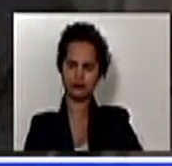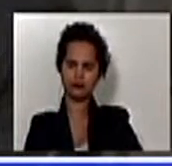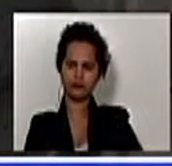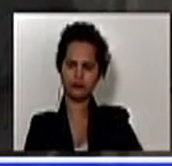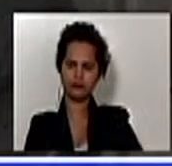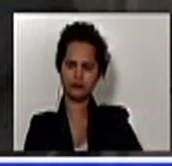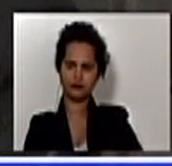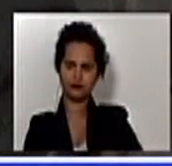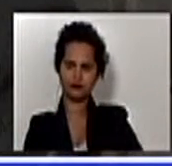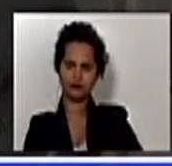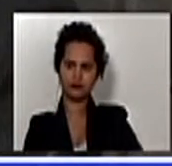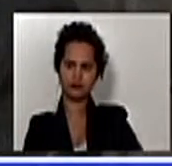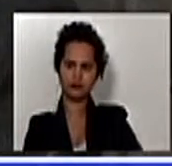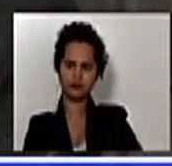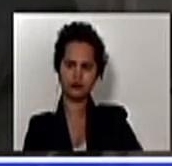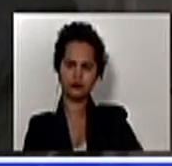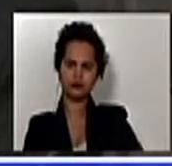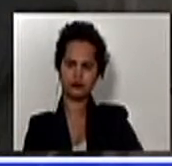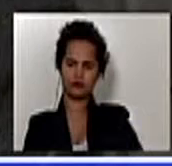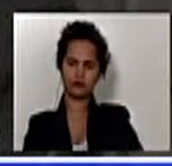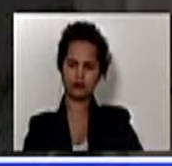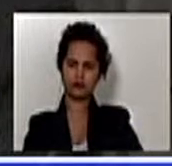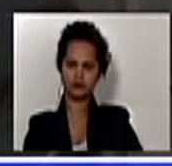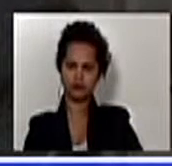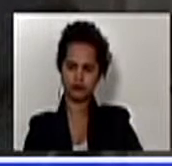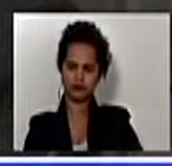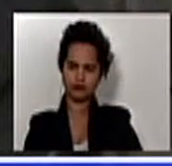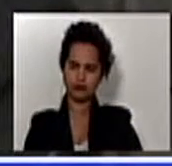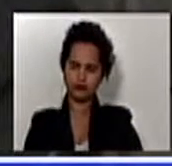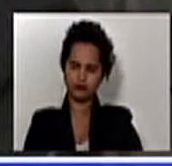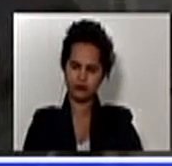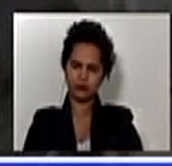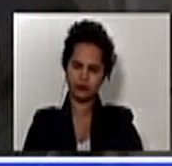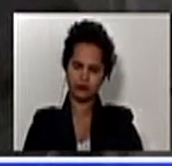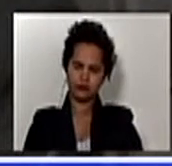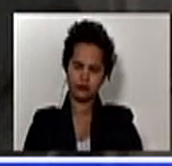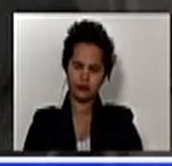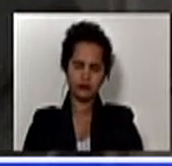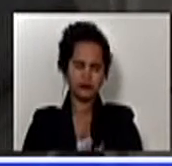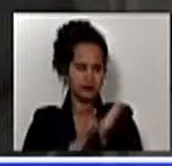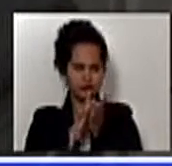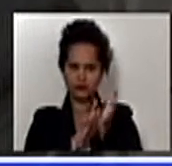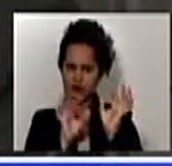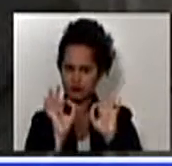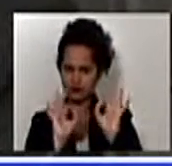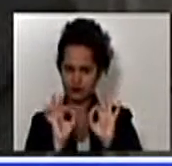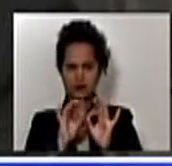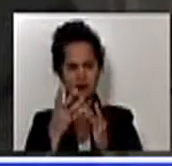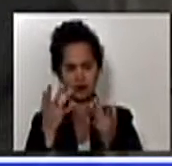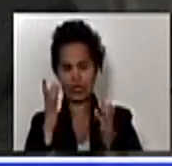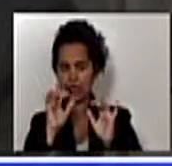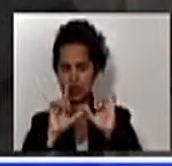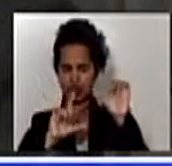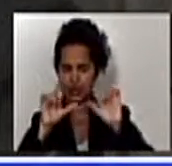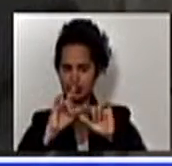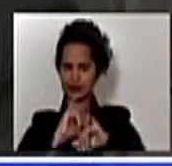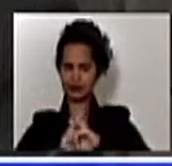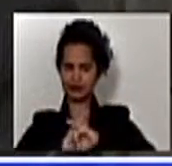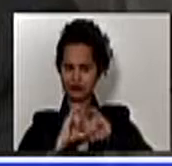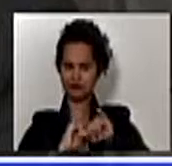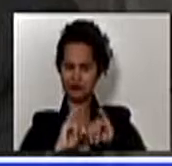peça fictícia, a imprensa divulga muito que é uma peça fictícia, mas é